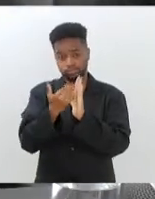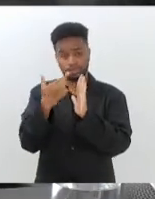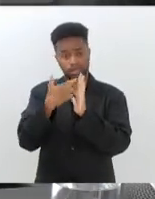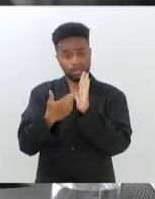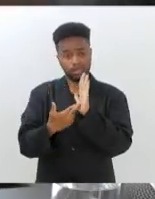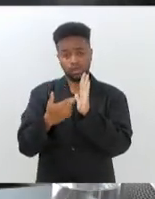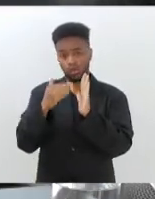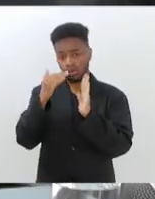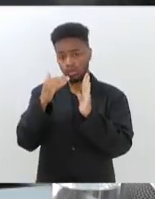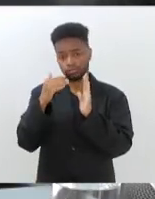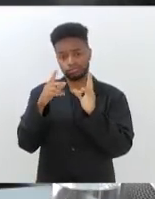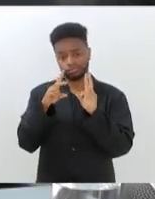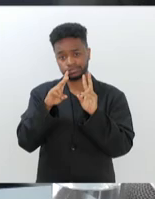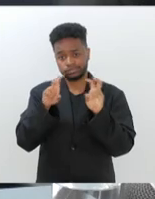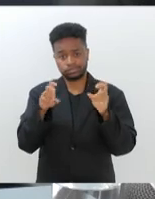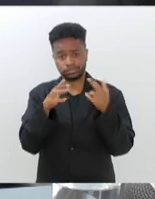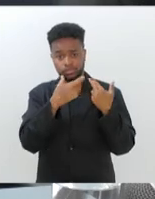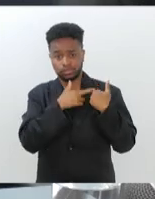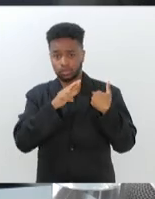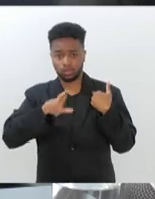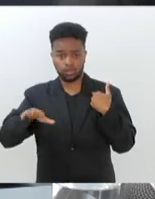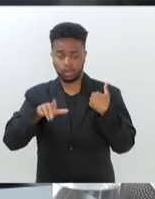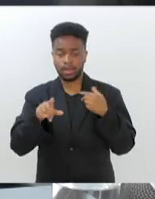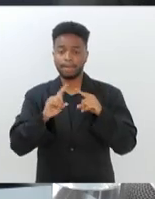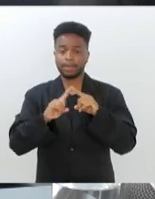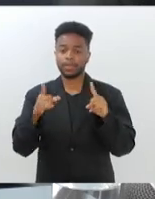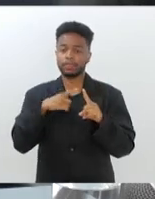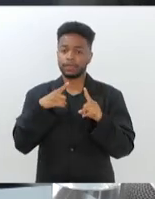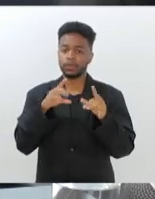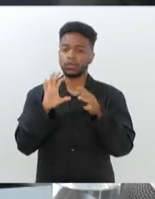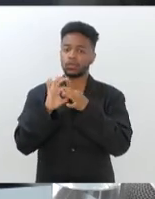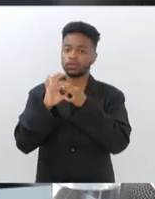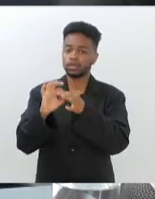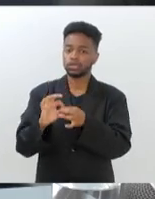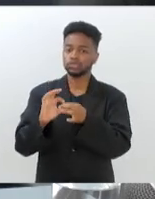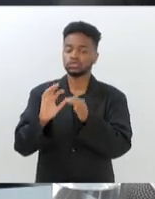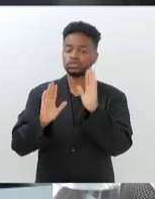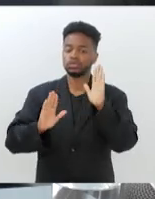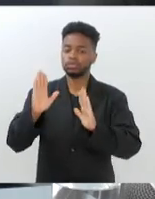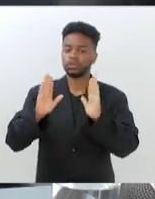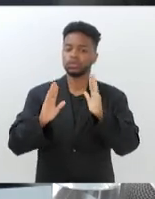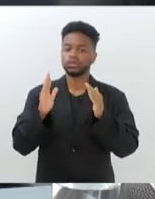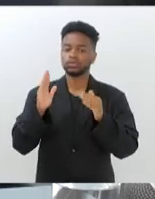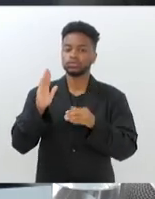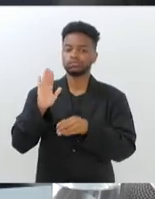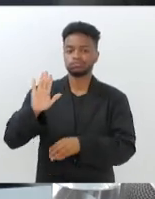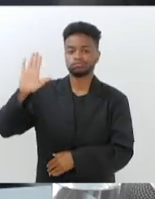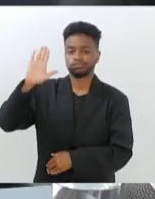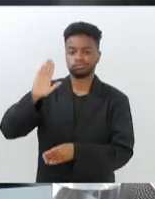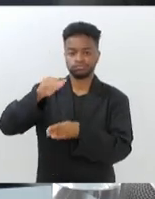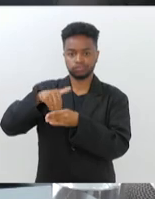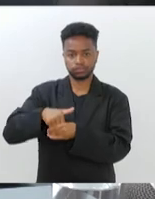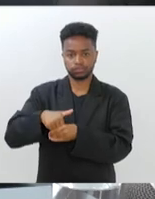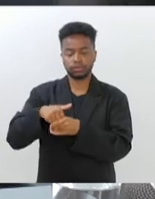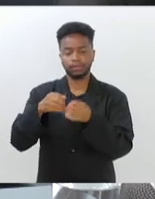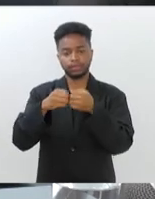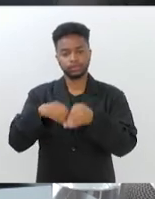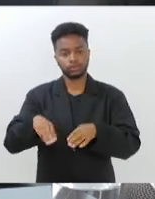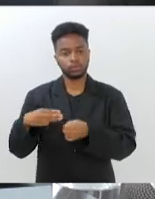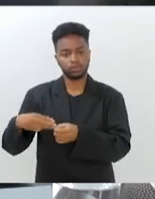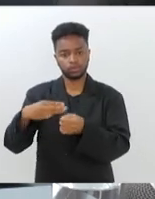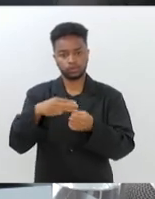obviamente que aquilo tinha um contexto e um Contorno eleitoral prejudicando muitas bases muitos municípios de Deputados aqui na casa e